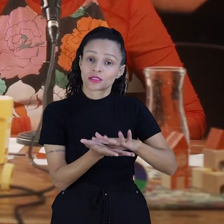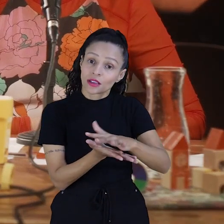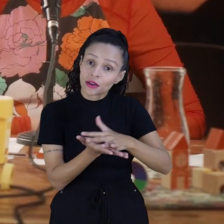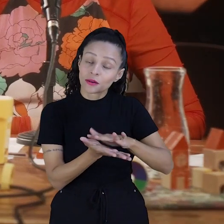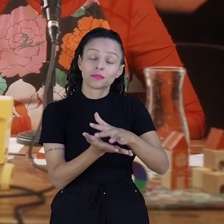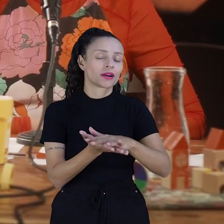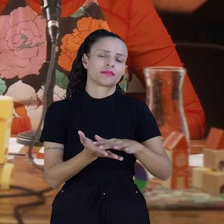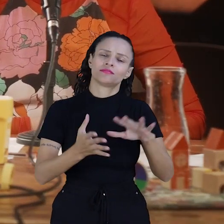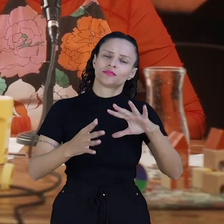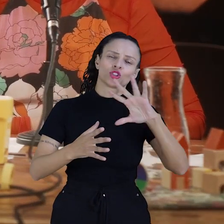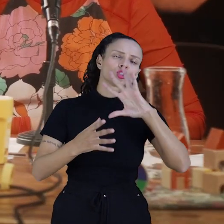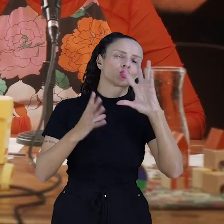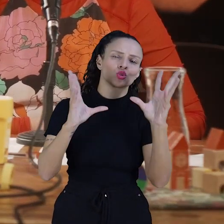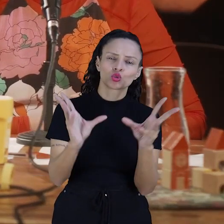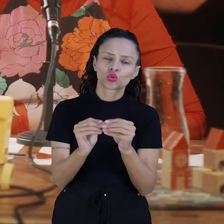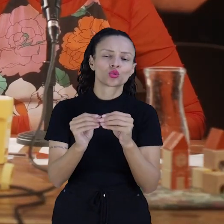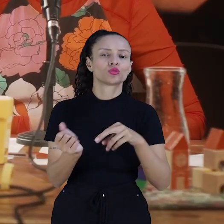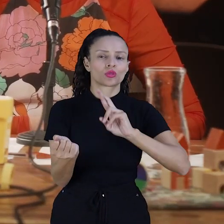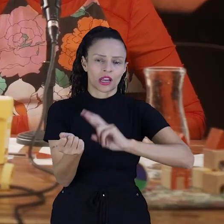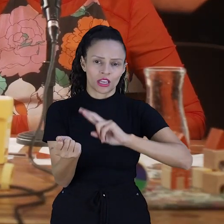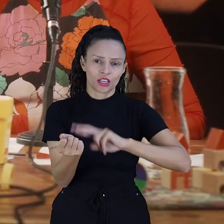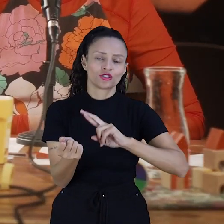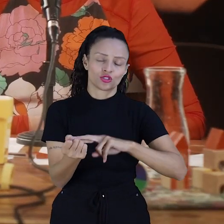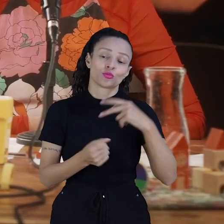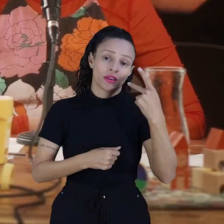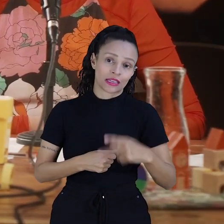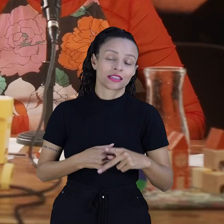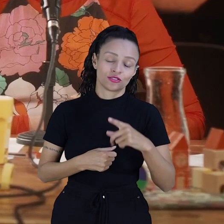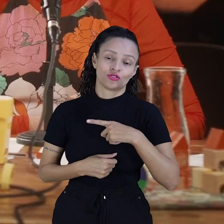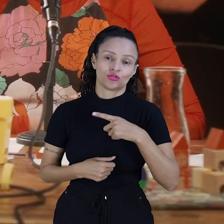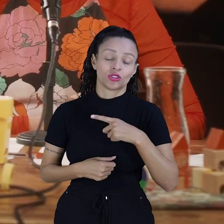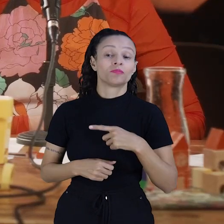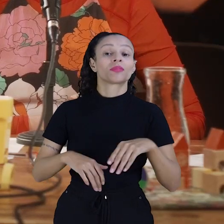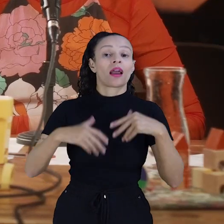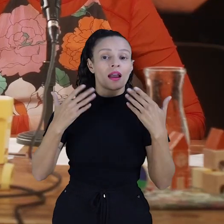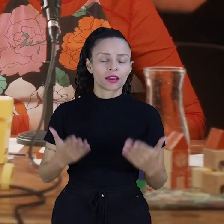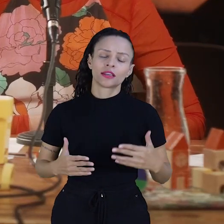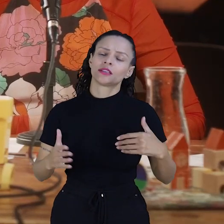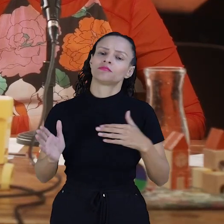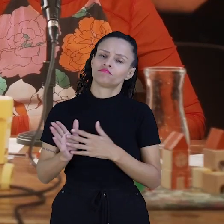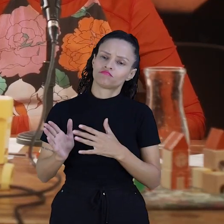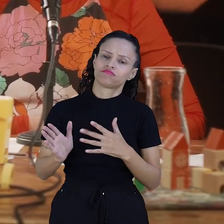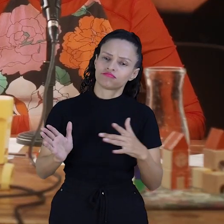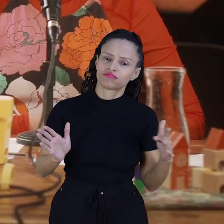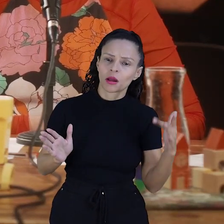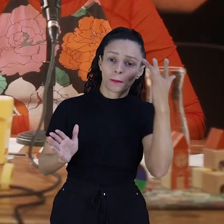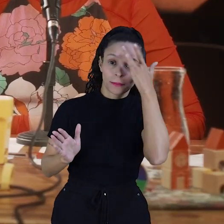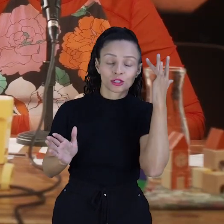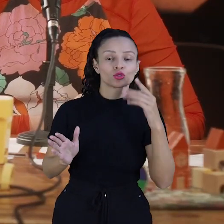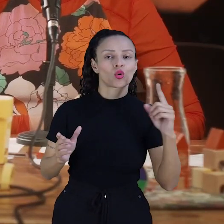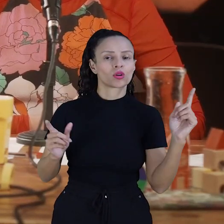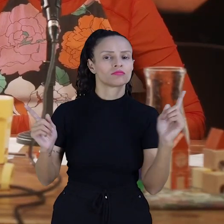cantar samba, enfim, todos os ritmos que a gente tem aqui na casa. Aí, com o passar do